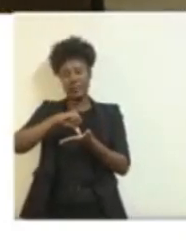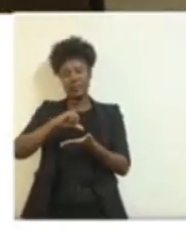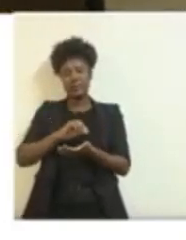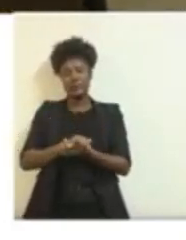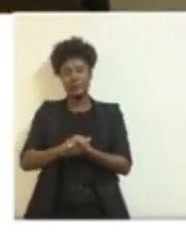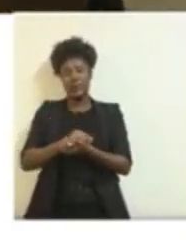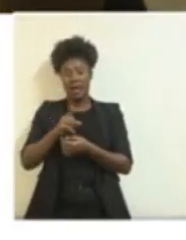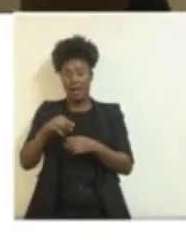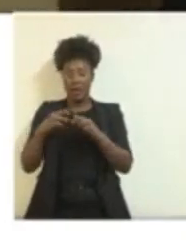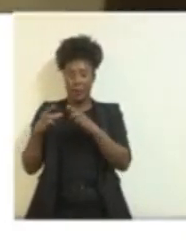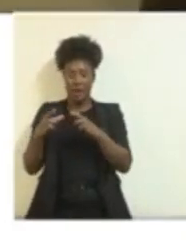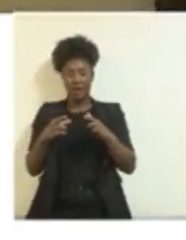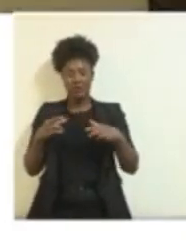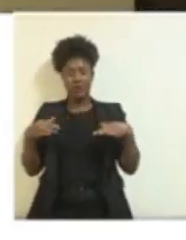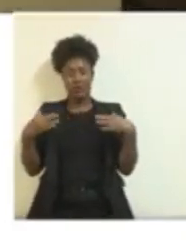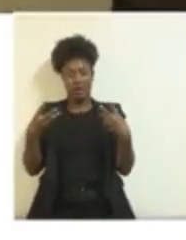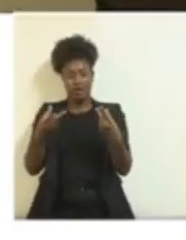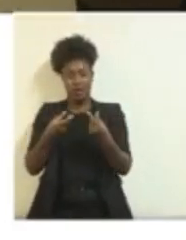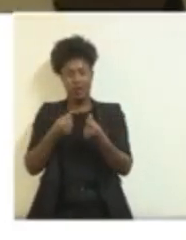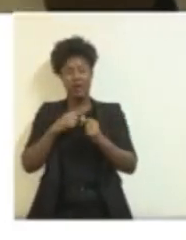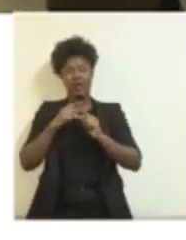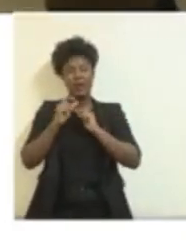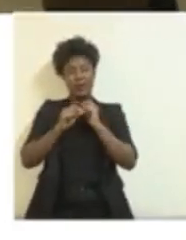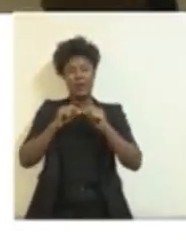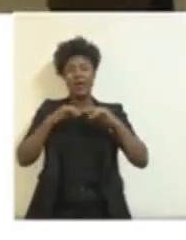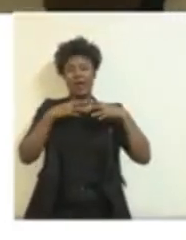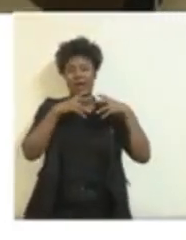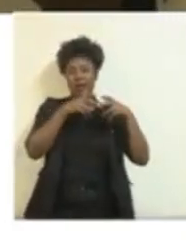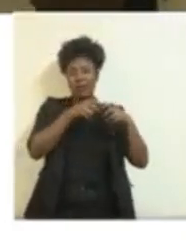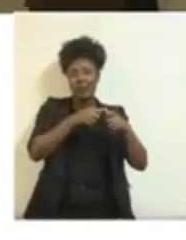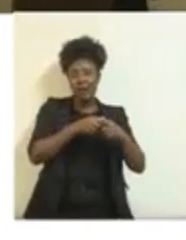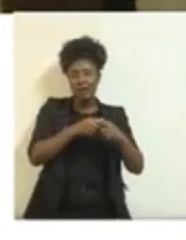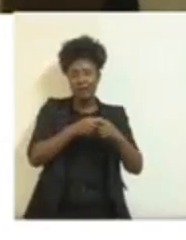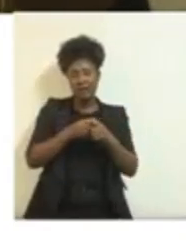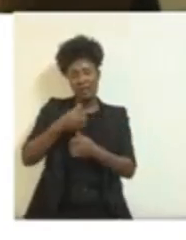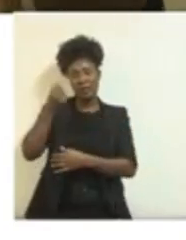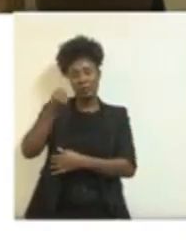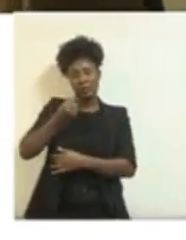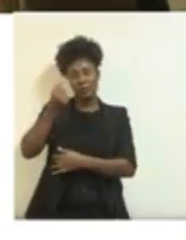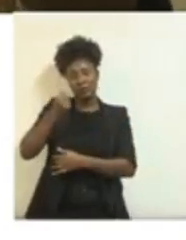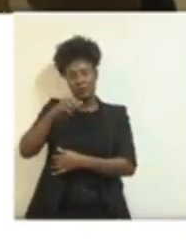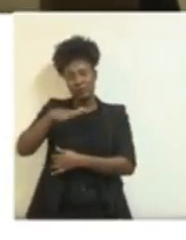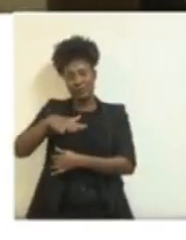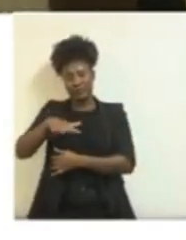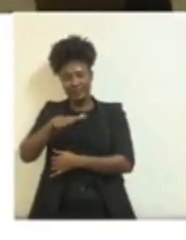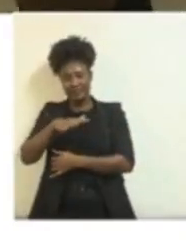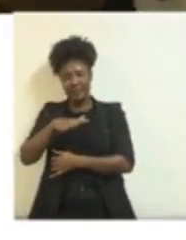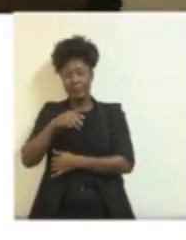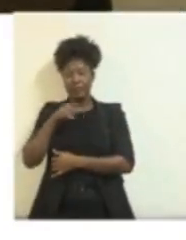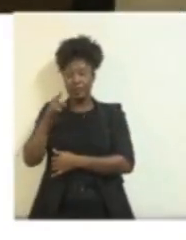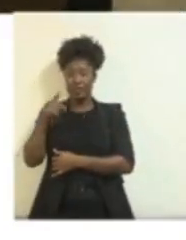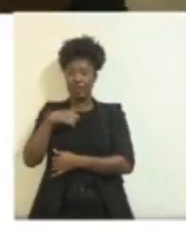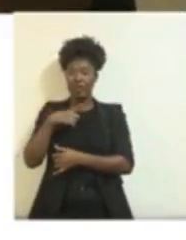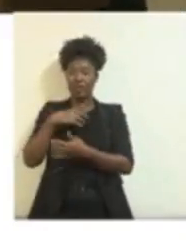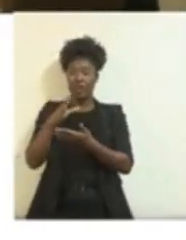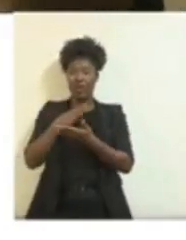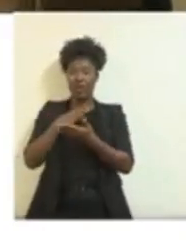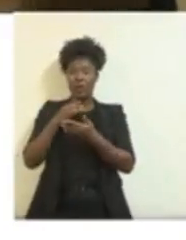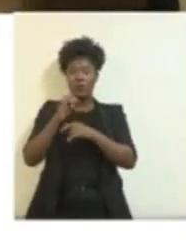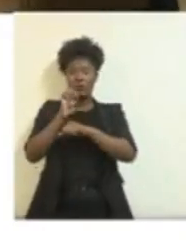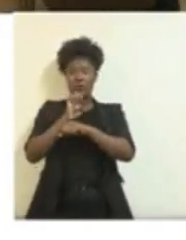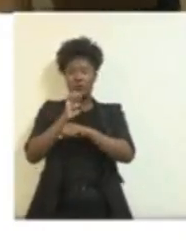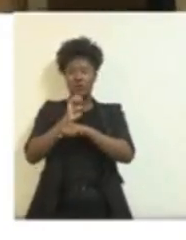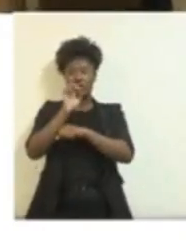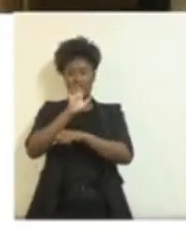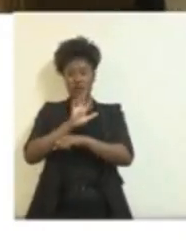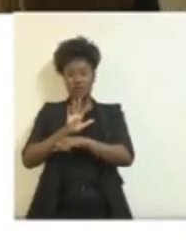uma região muito rica, né, em animais mamíferos dessa megafauna, né, e aqui estão listados as espécies, né,